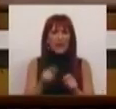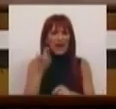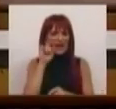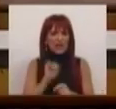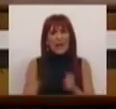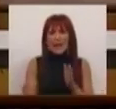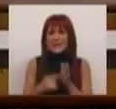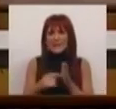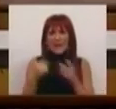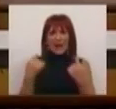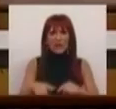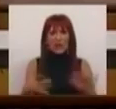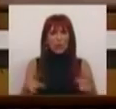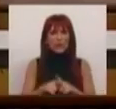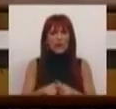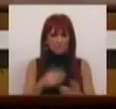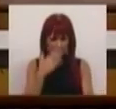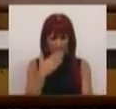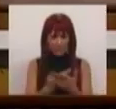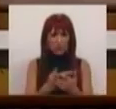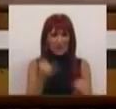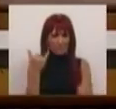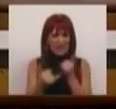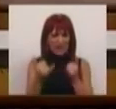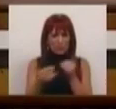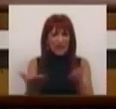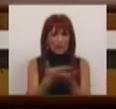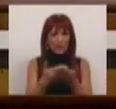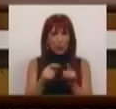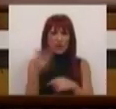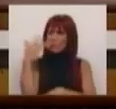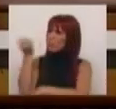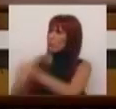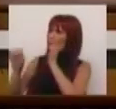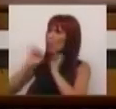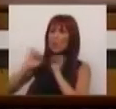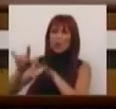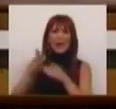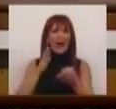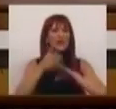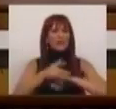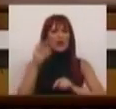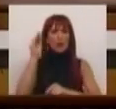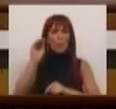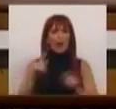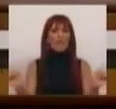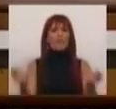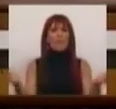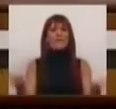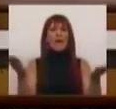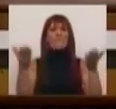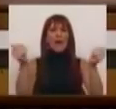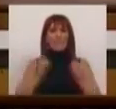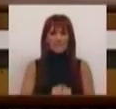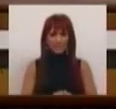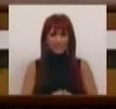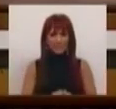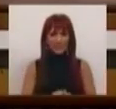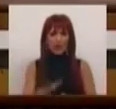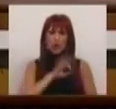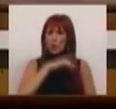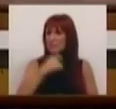garantias necessárias para enfrentar os riscos dos mercados de exportação, é através do Banco de Fomento.